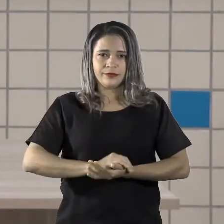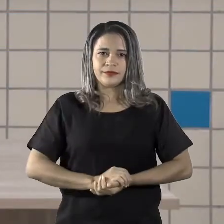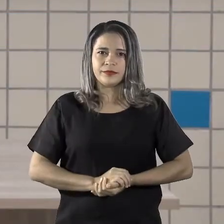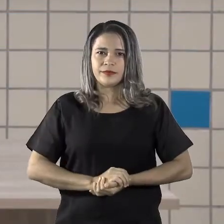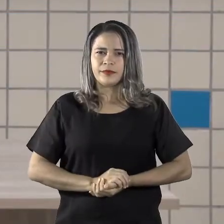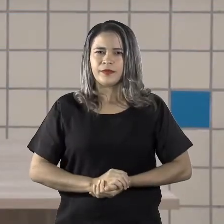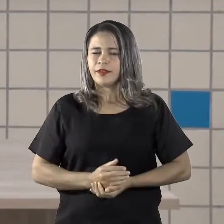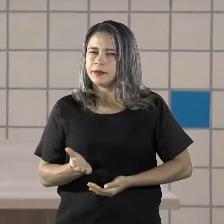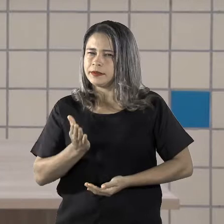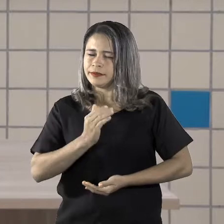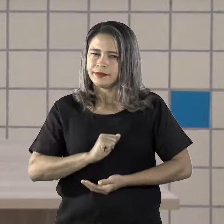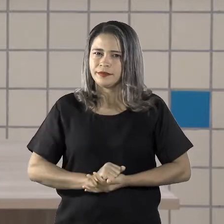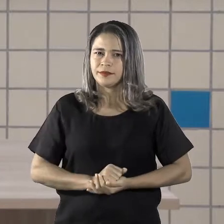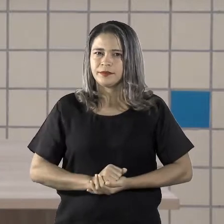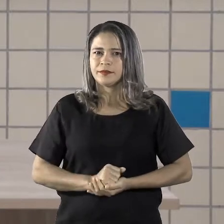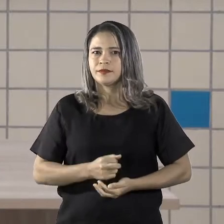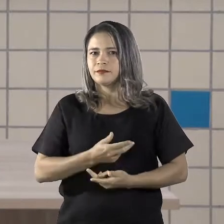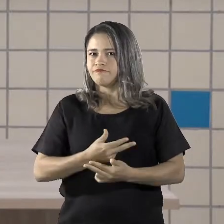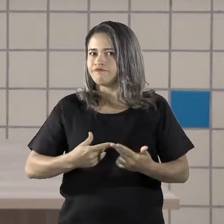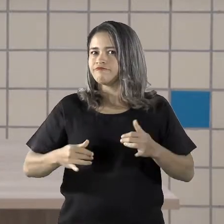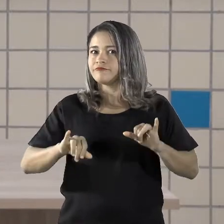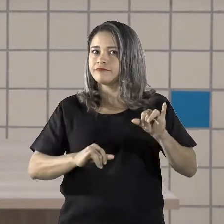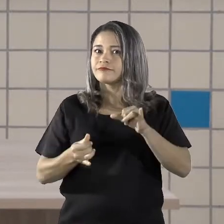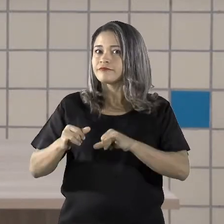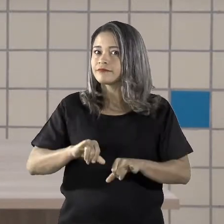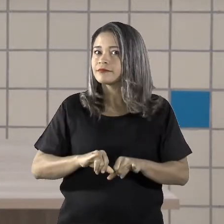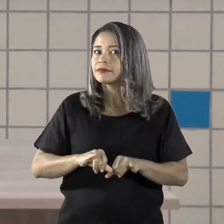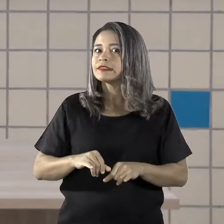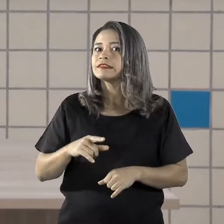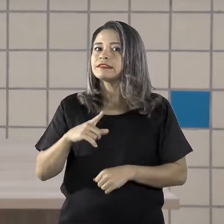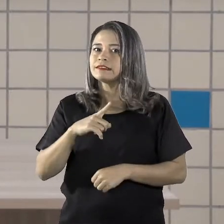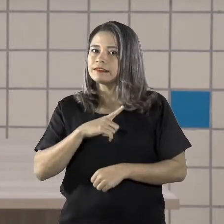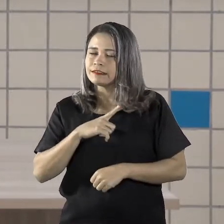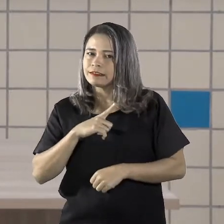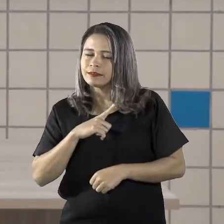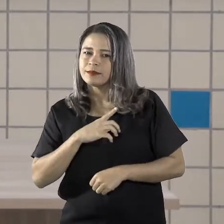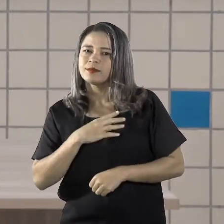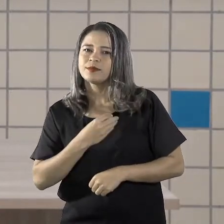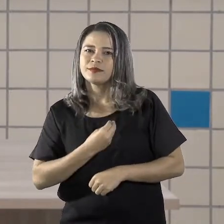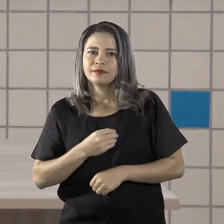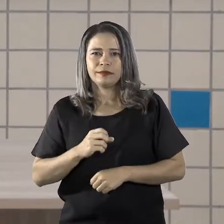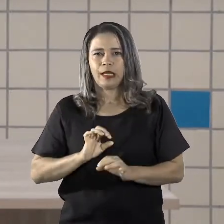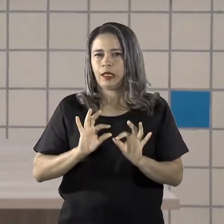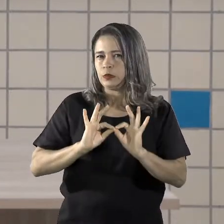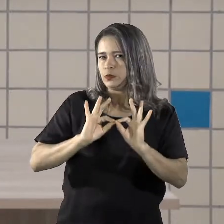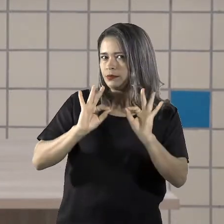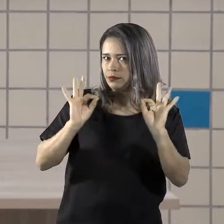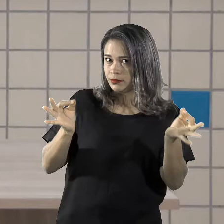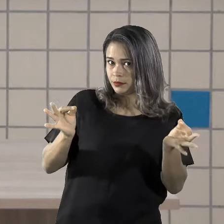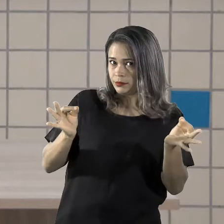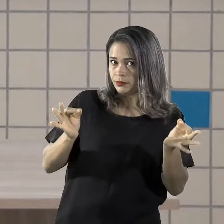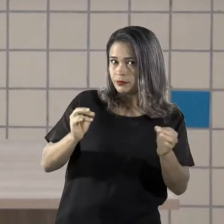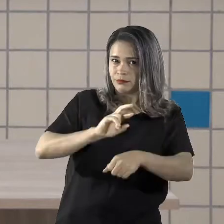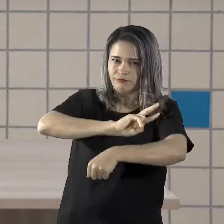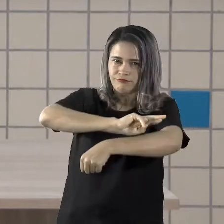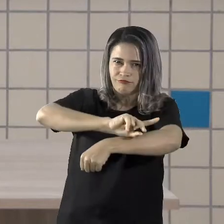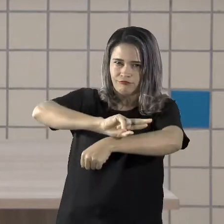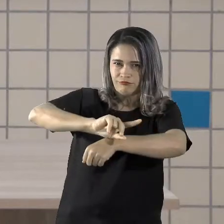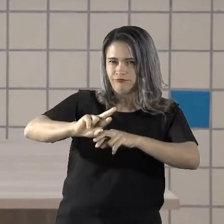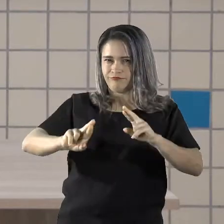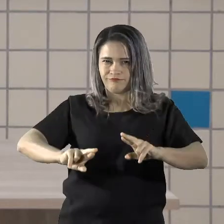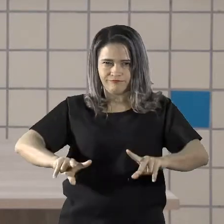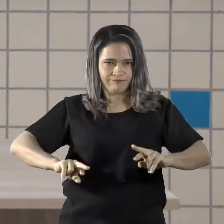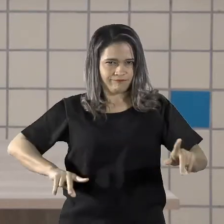Então vamos lá, substâncias químicas. Existem substâncias químicas simples e compostas,